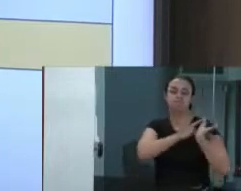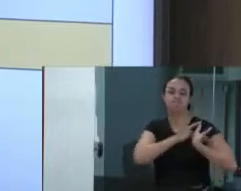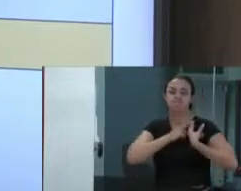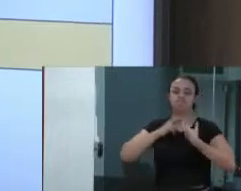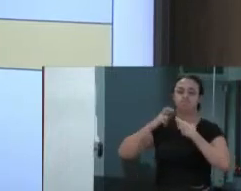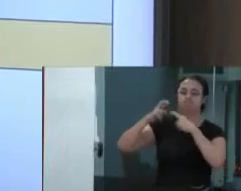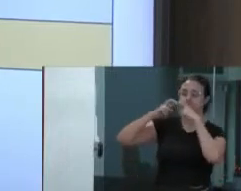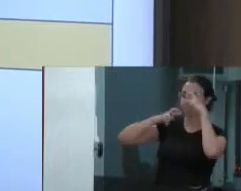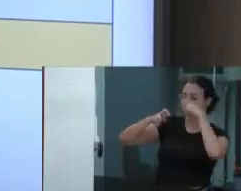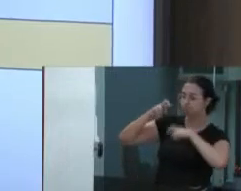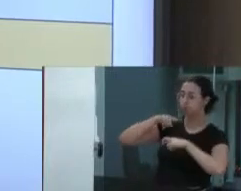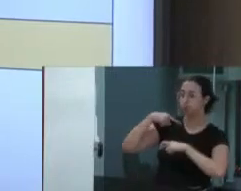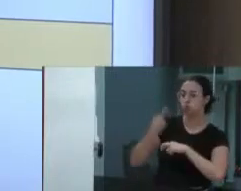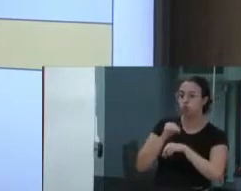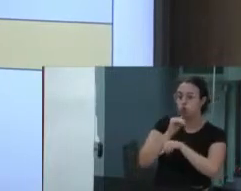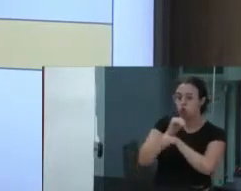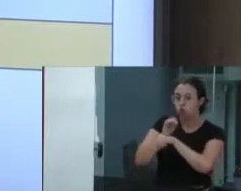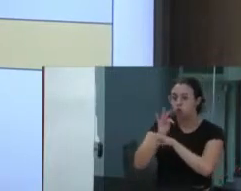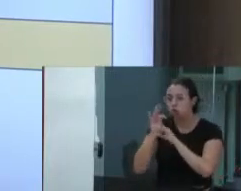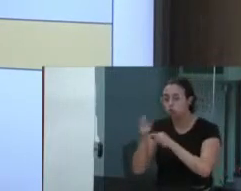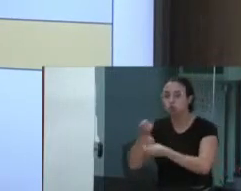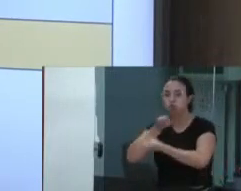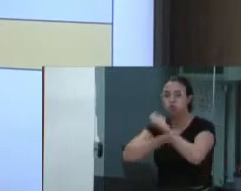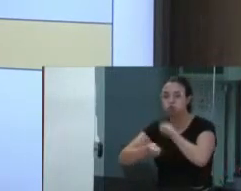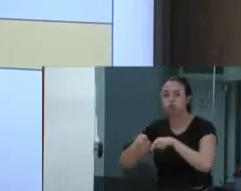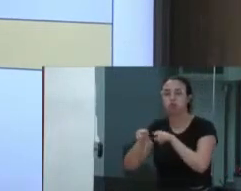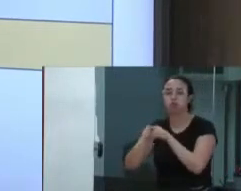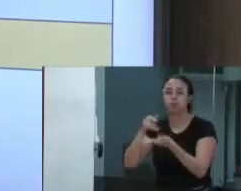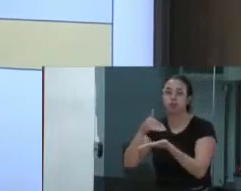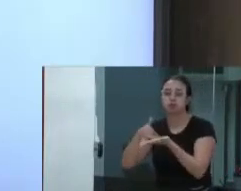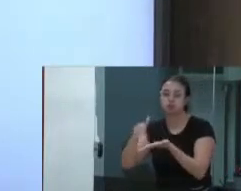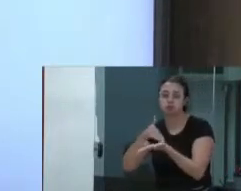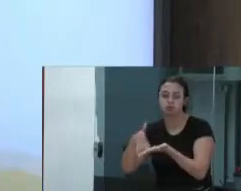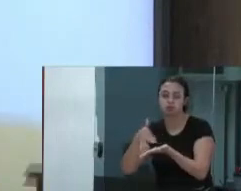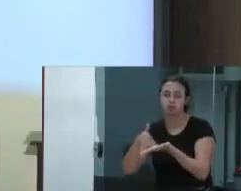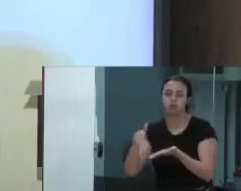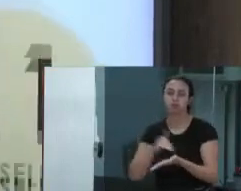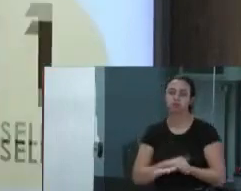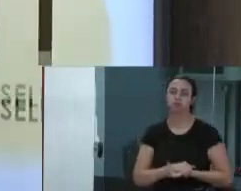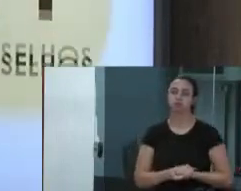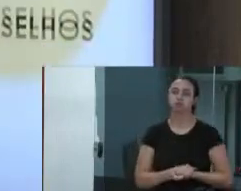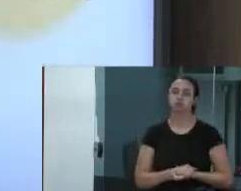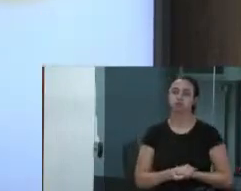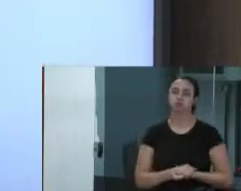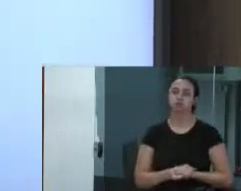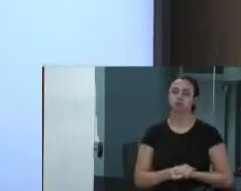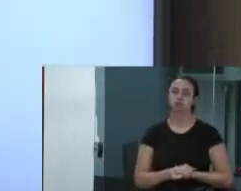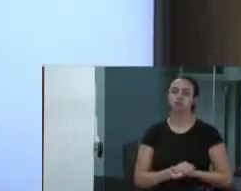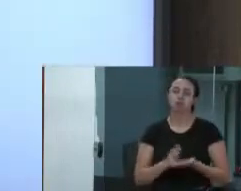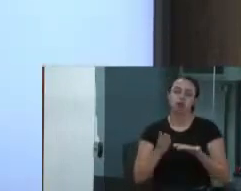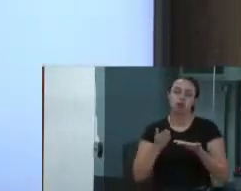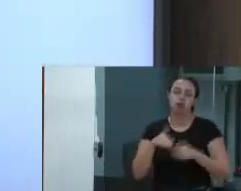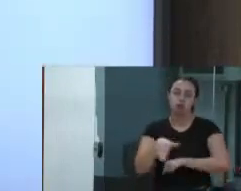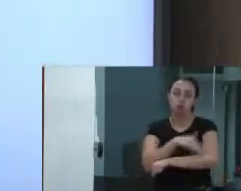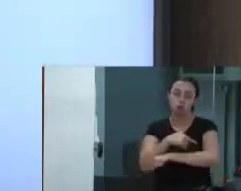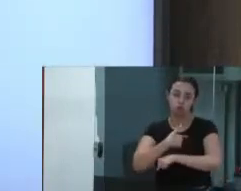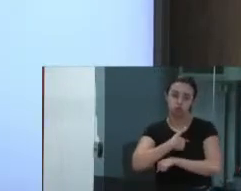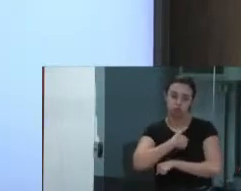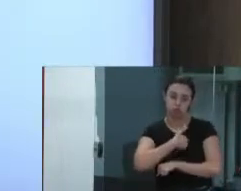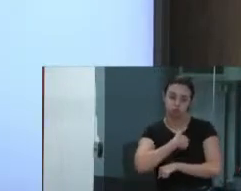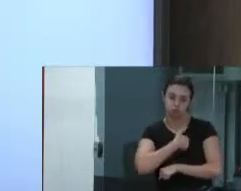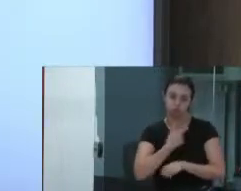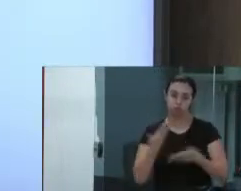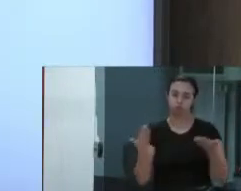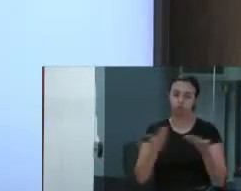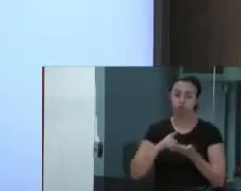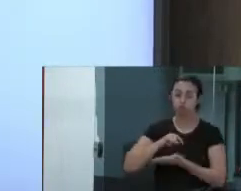a gente que cuida de toda a parte administrativa, secretaria executiva, Ela fica ali na Getúlio Vargas, né? Hoje tem